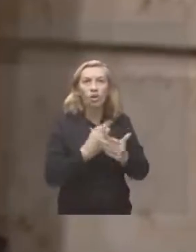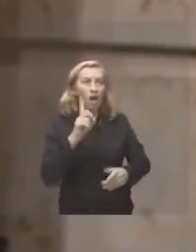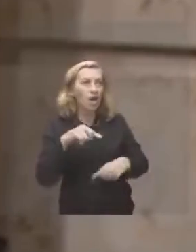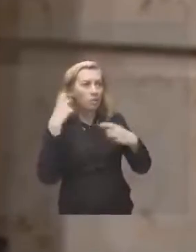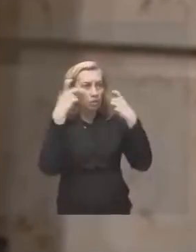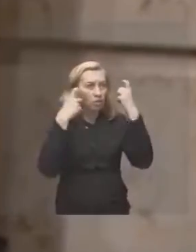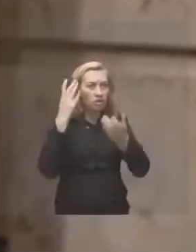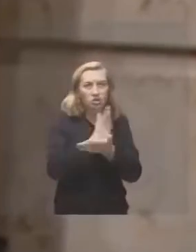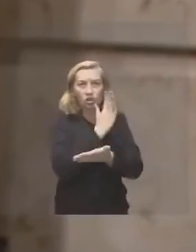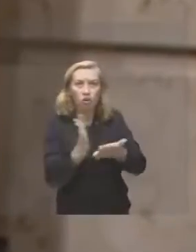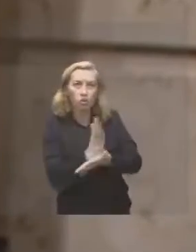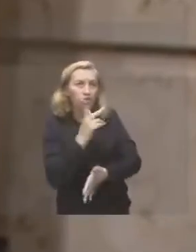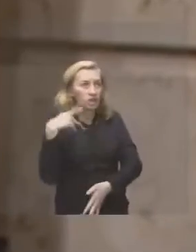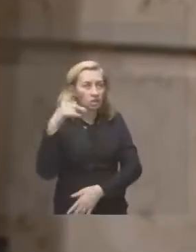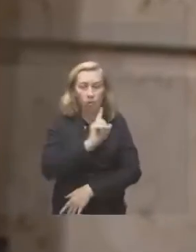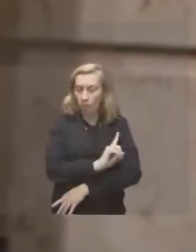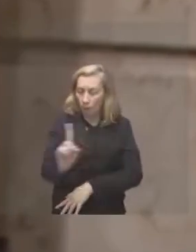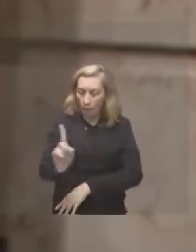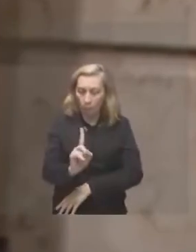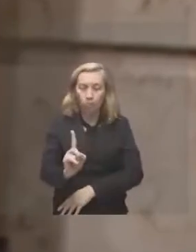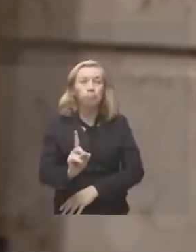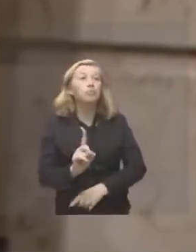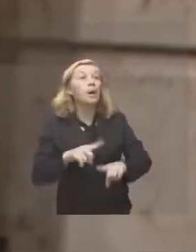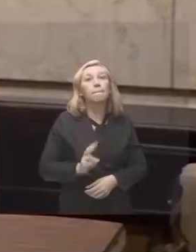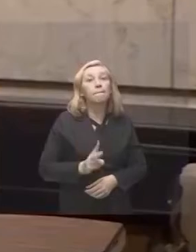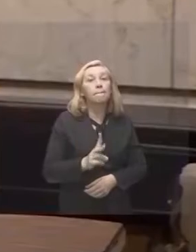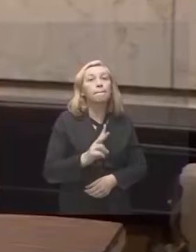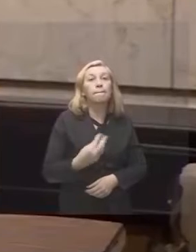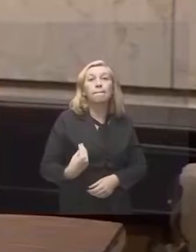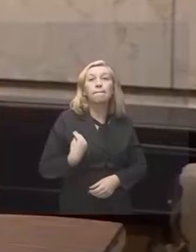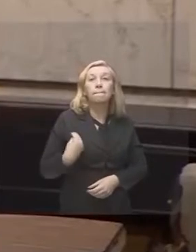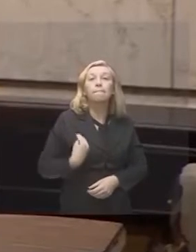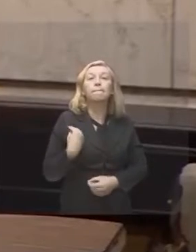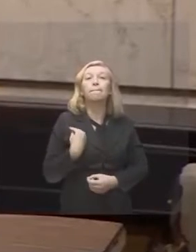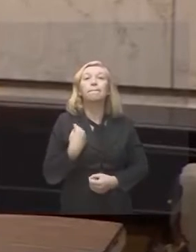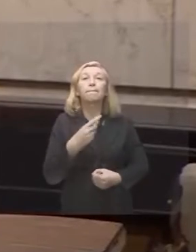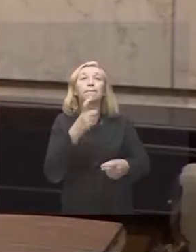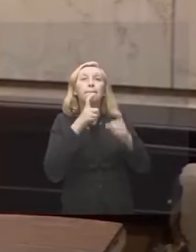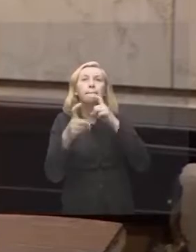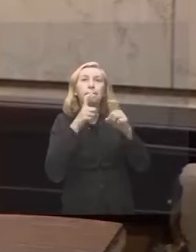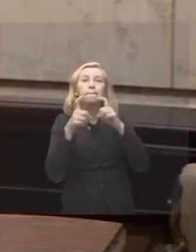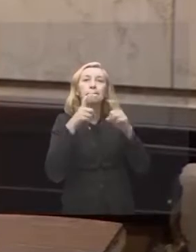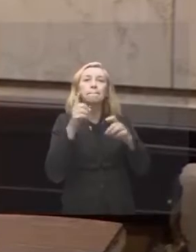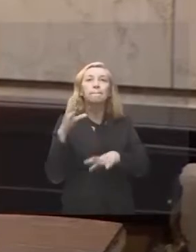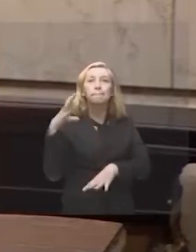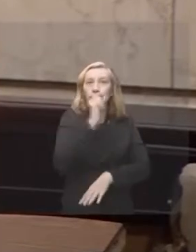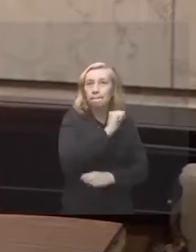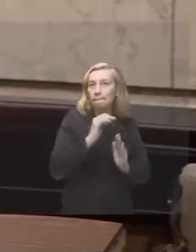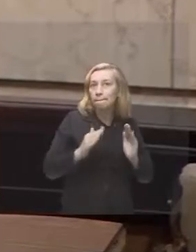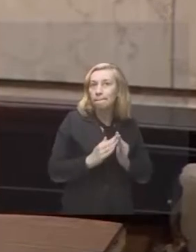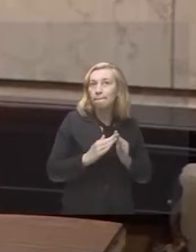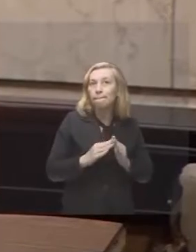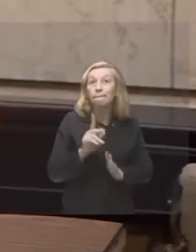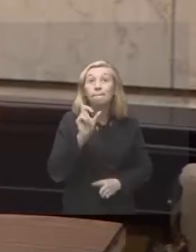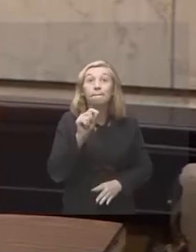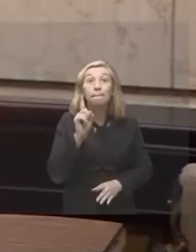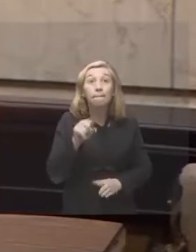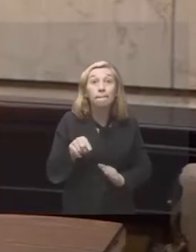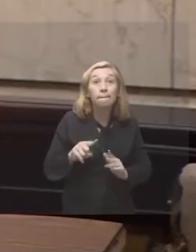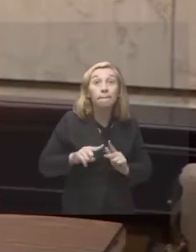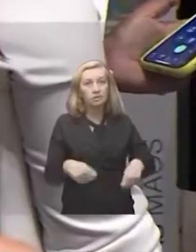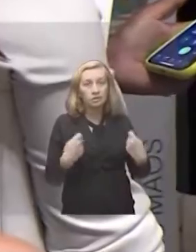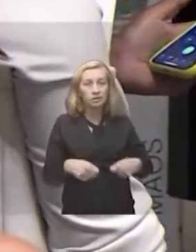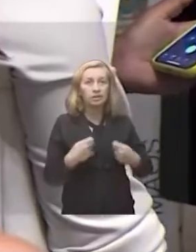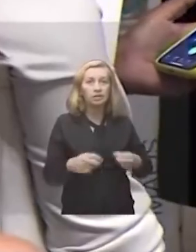nos processos pedagógicos da rede municipal de ensino, e da vereadora Tainá de Paula, que prevê a criação e as